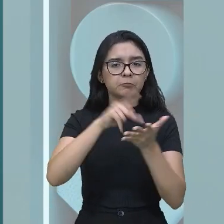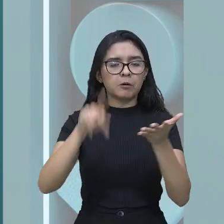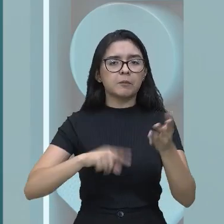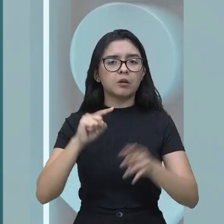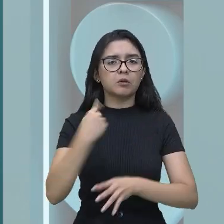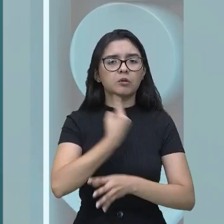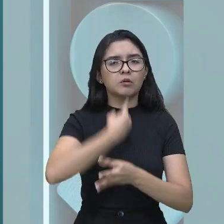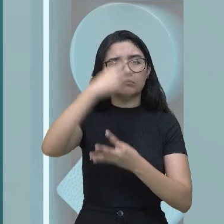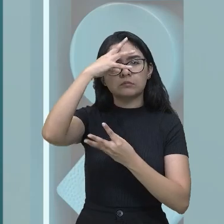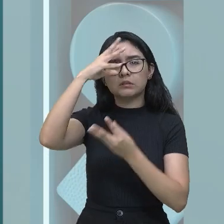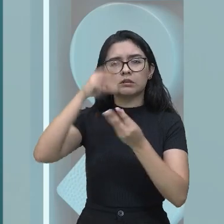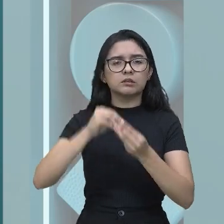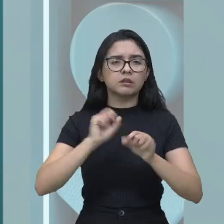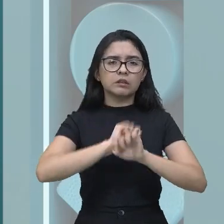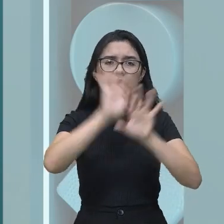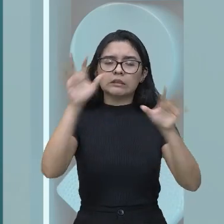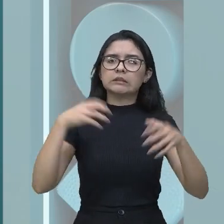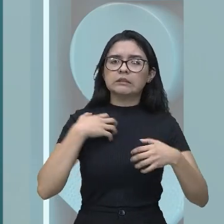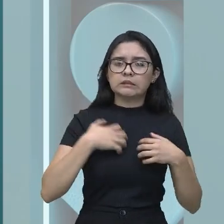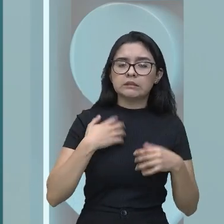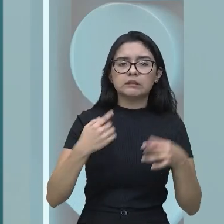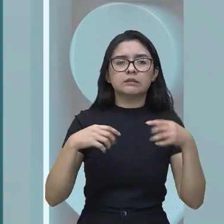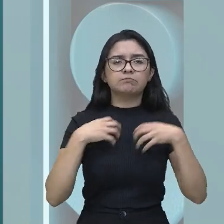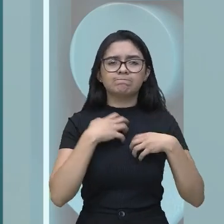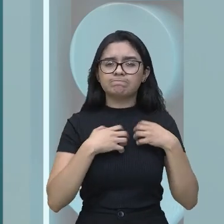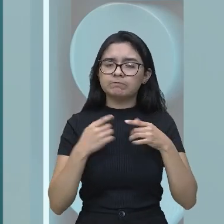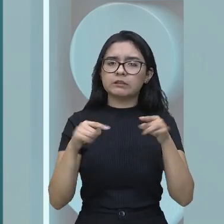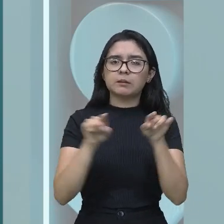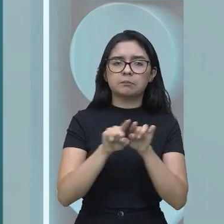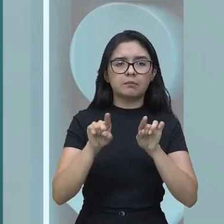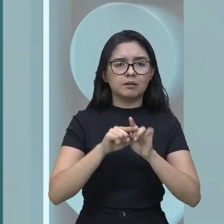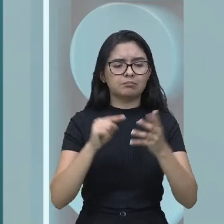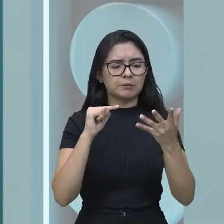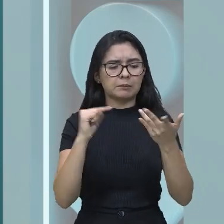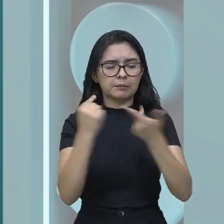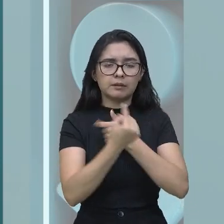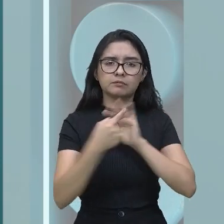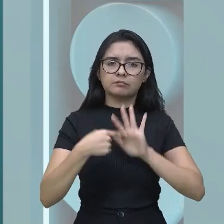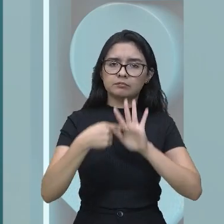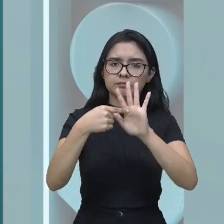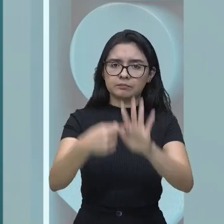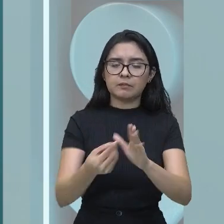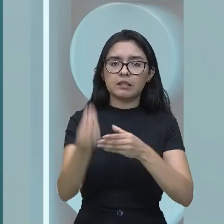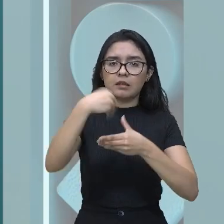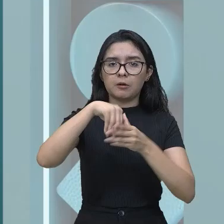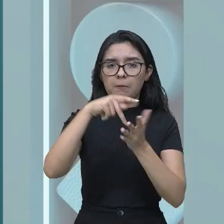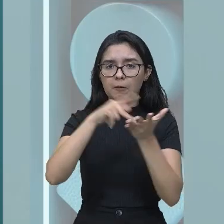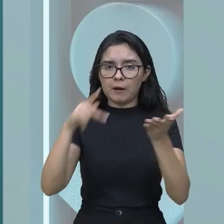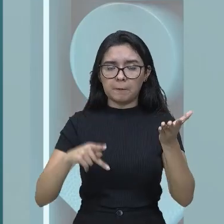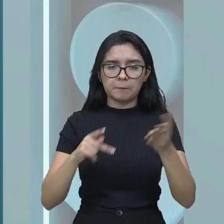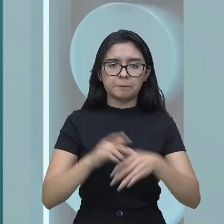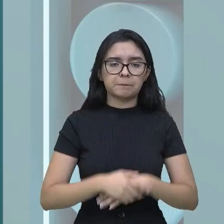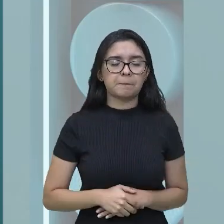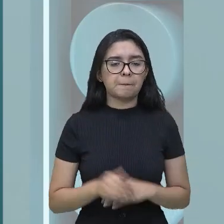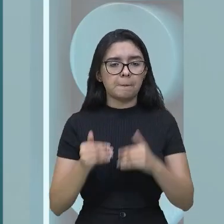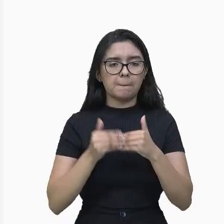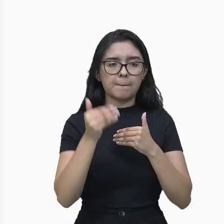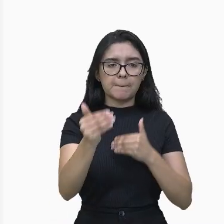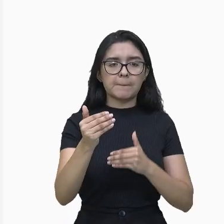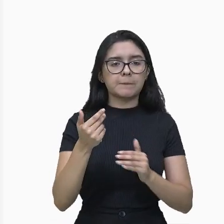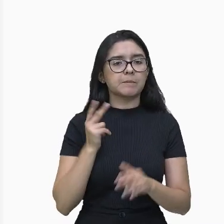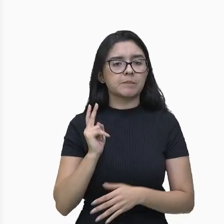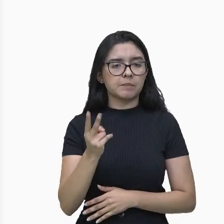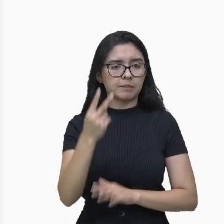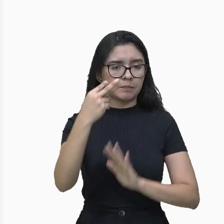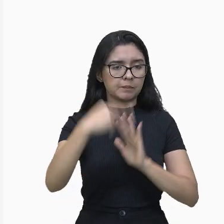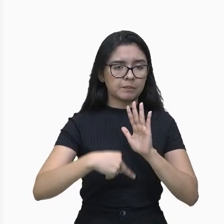pouquinho dessa inquietude dessas questões que são colocadas para a gente nesses poemas continuando a leitura do nosso texto